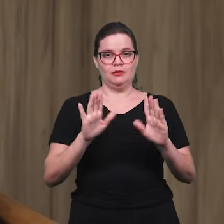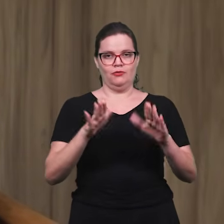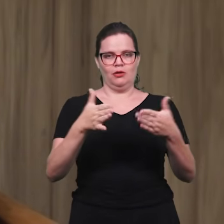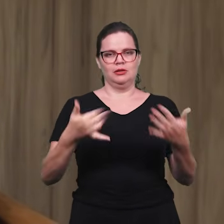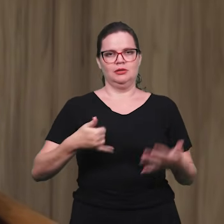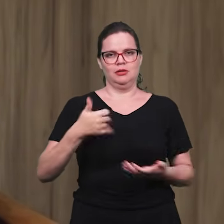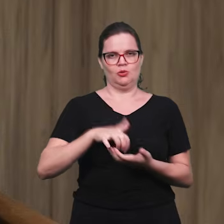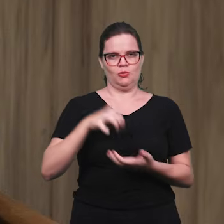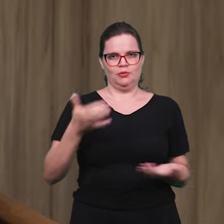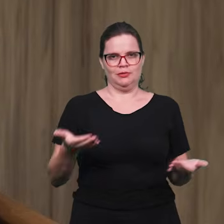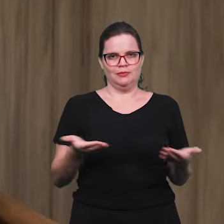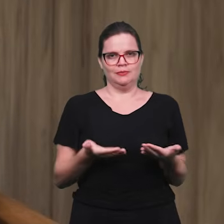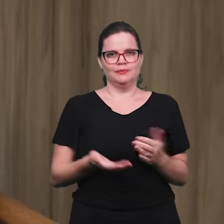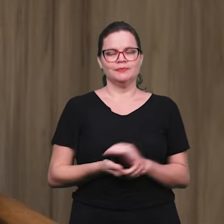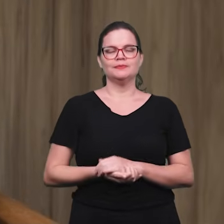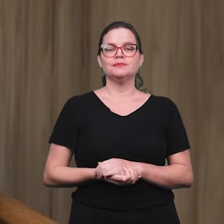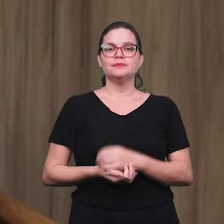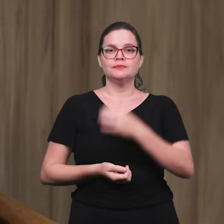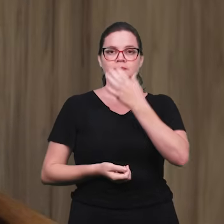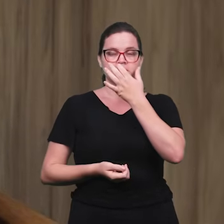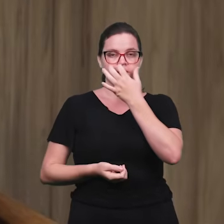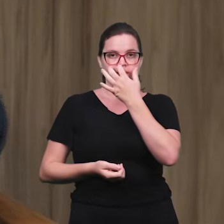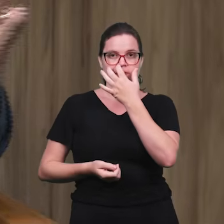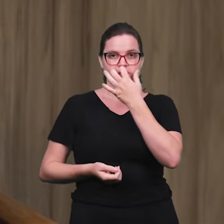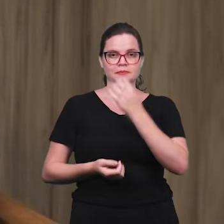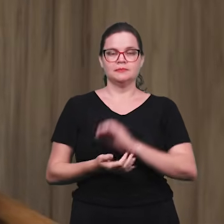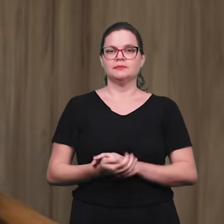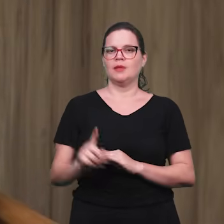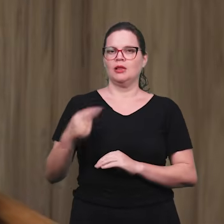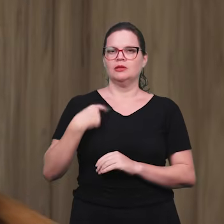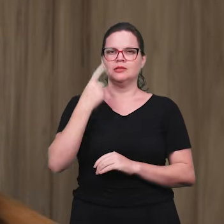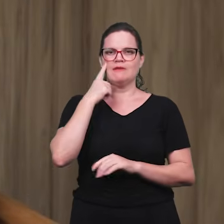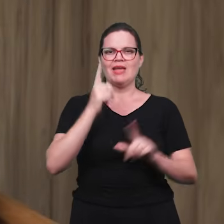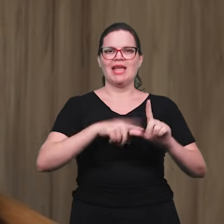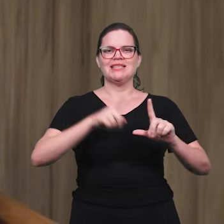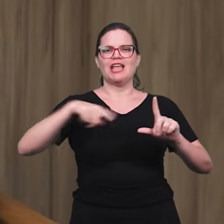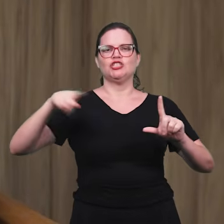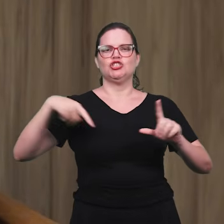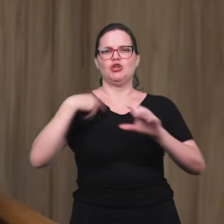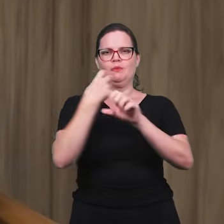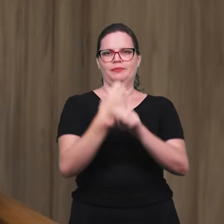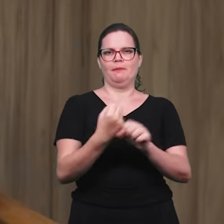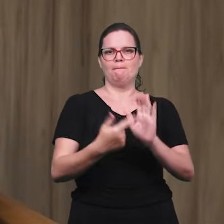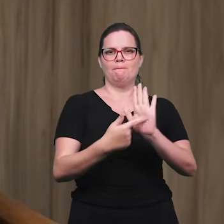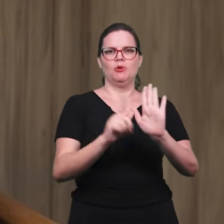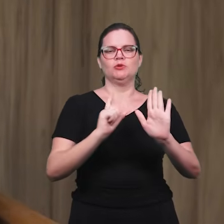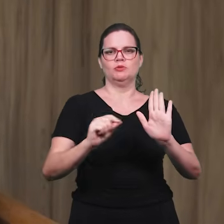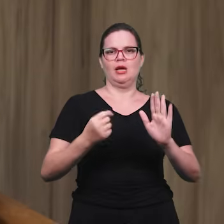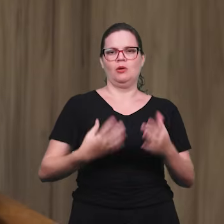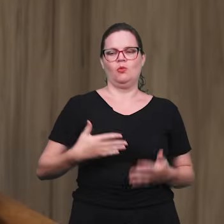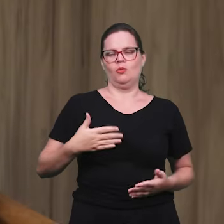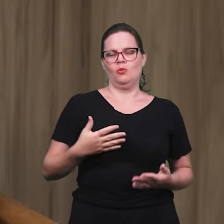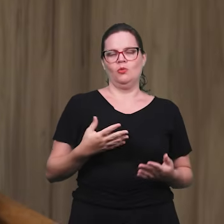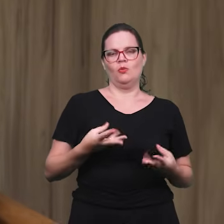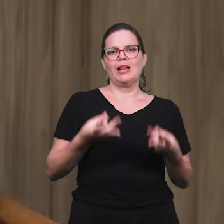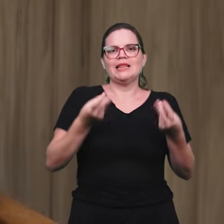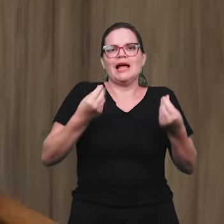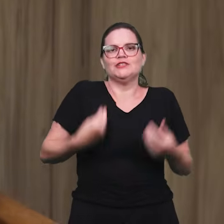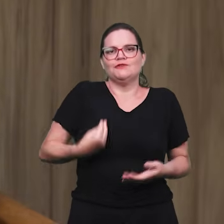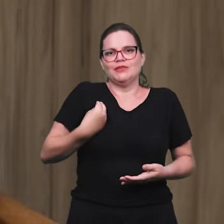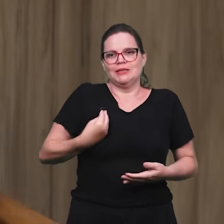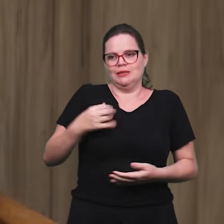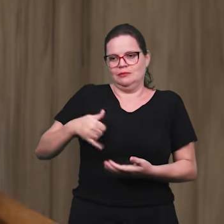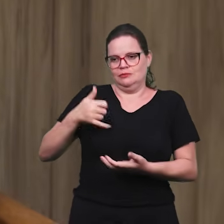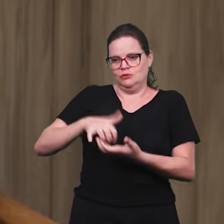idoso, hoje nós temos, todas as estatísticas apontam que nós estamos melhorando aí a qualidade de vida do